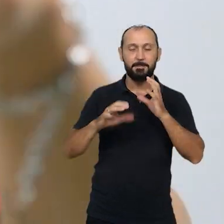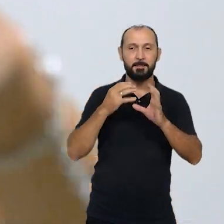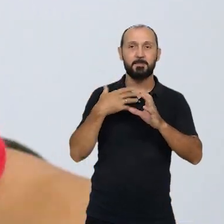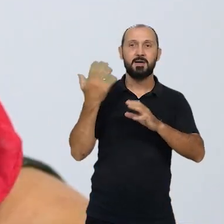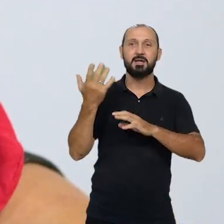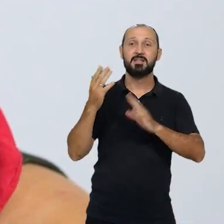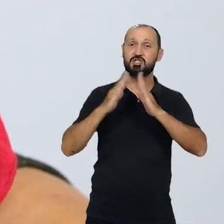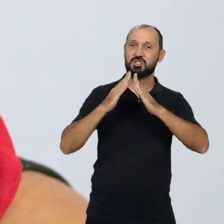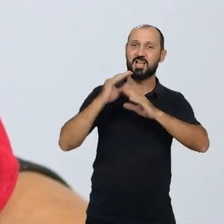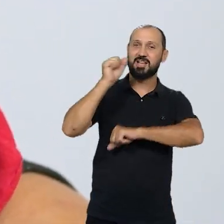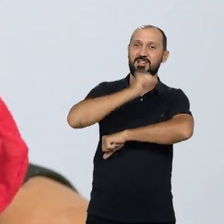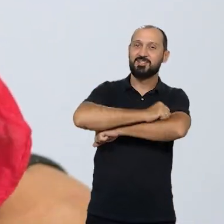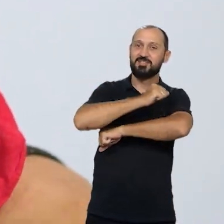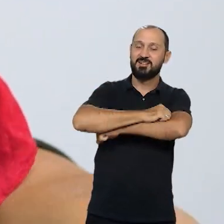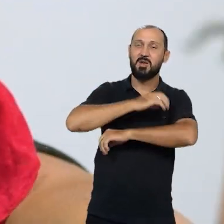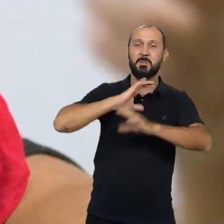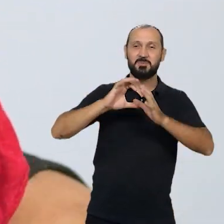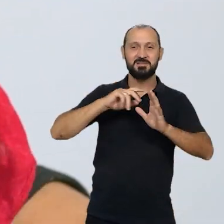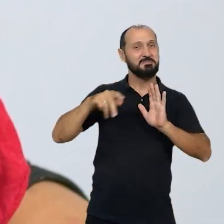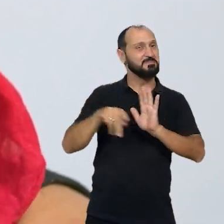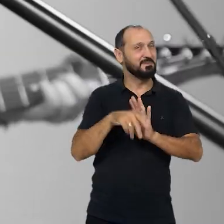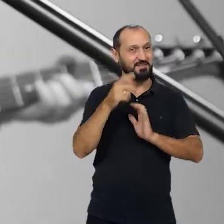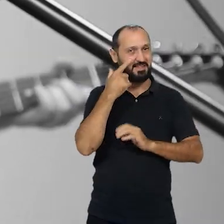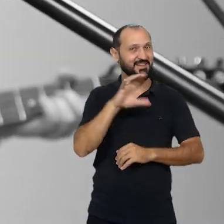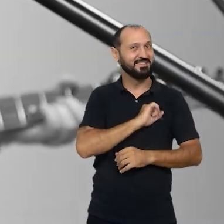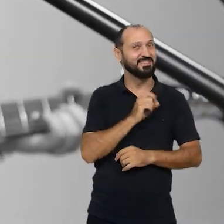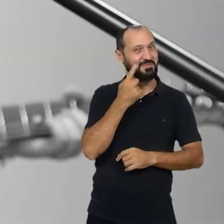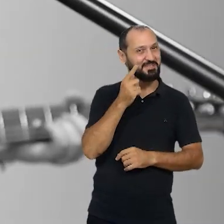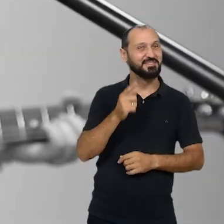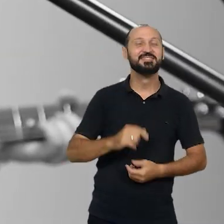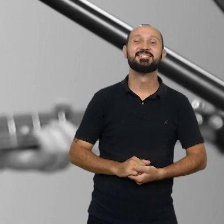da Janela de Casa, música autoral, e espero que vocês gostem.